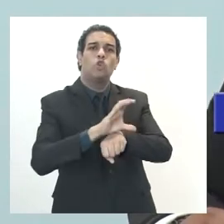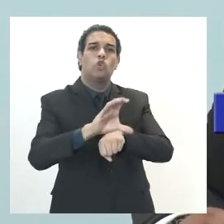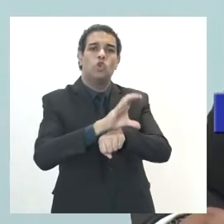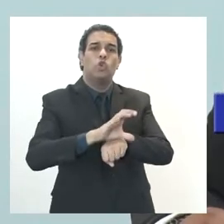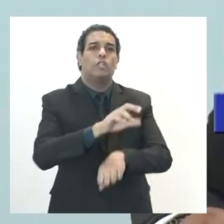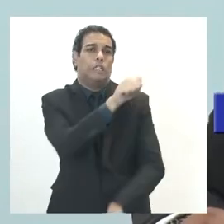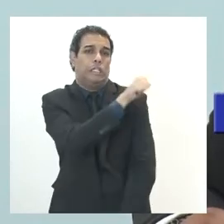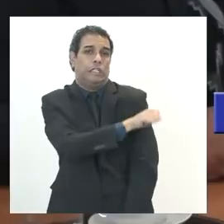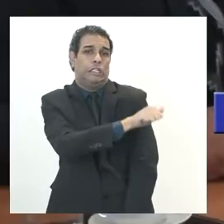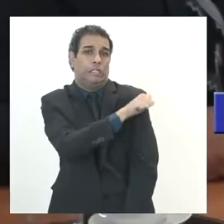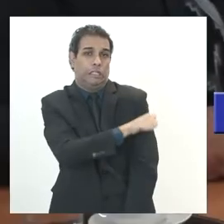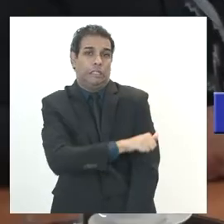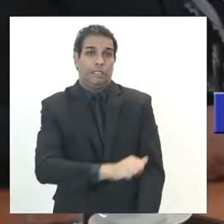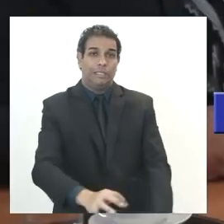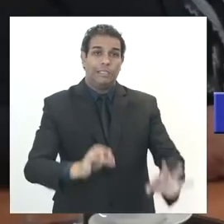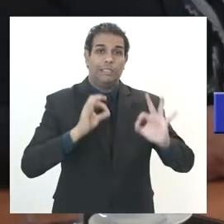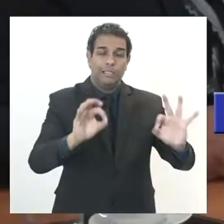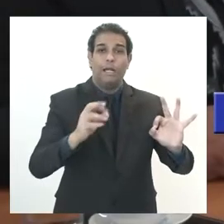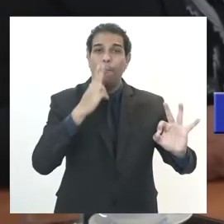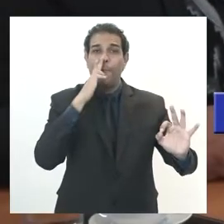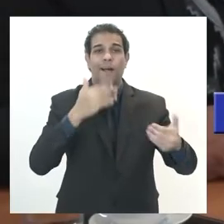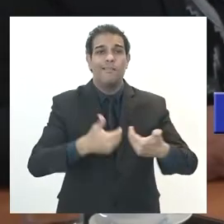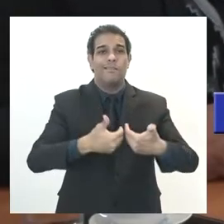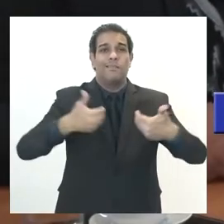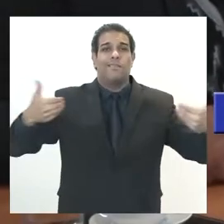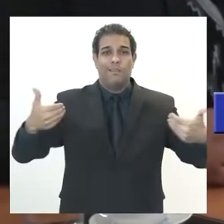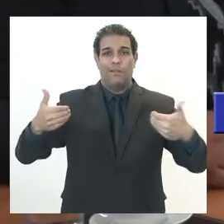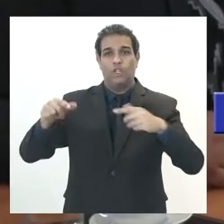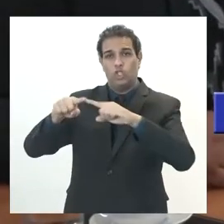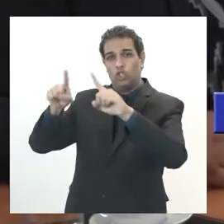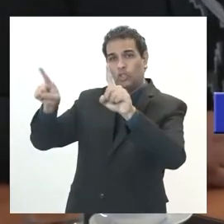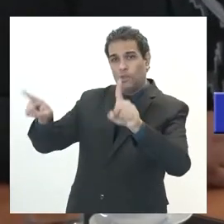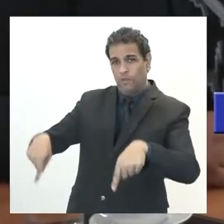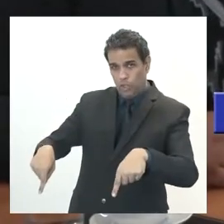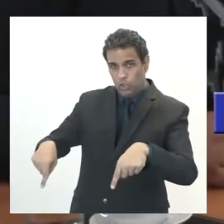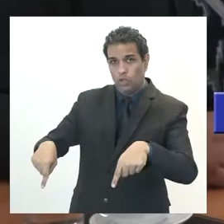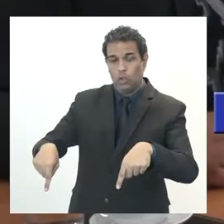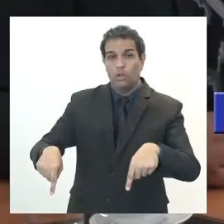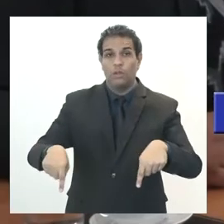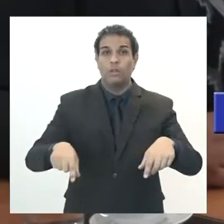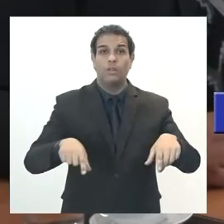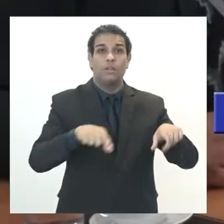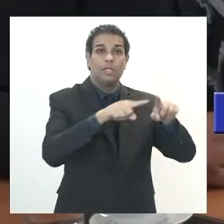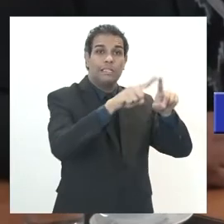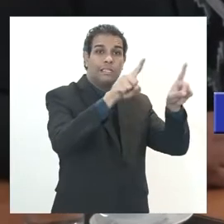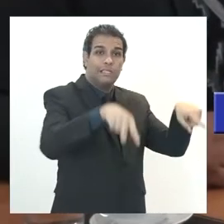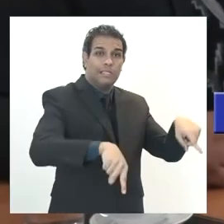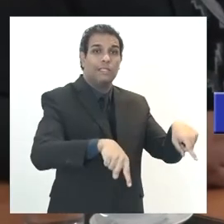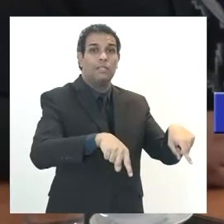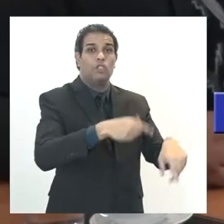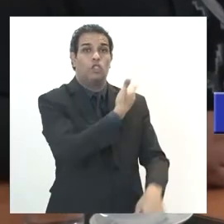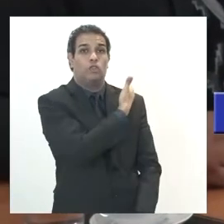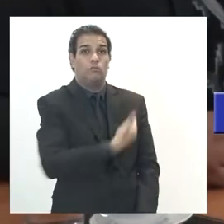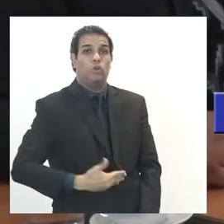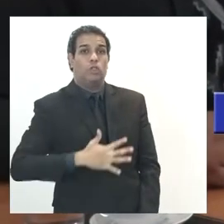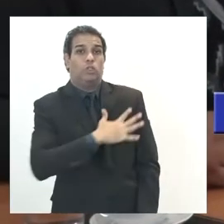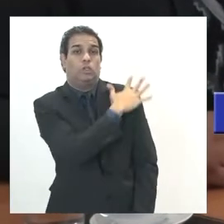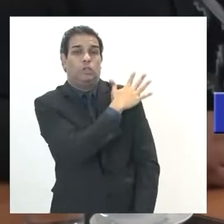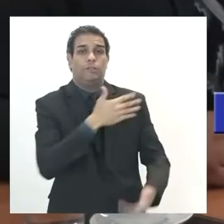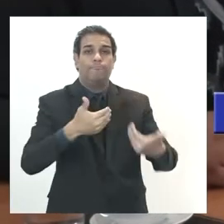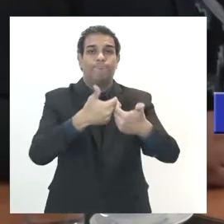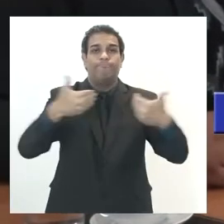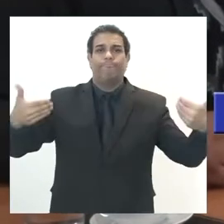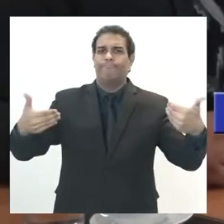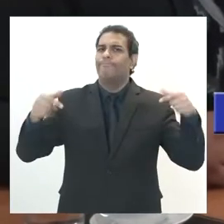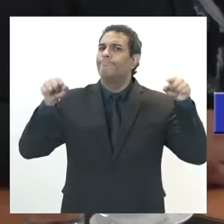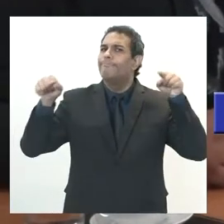se ele sabe se faz essa separação entre servidores públicos e servidores públicos militares e eu acho isso